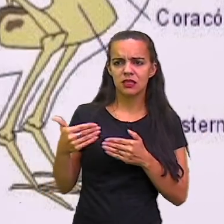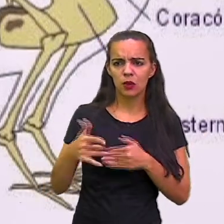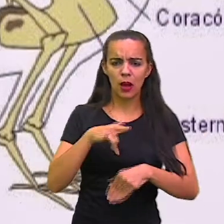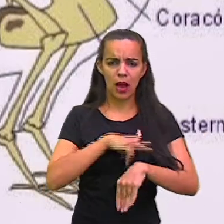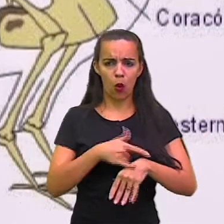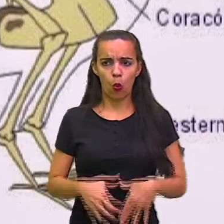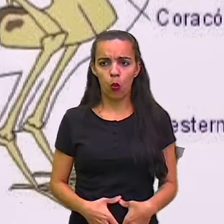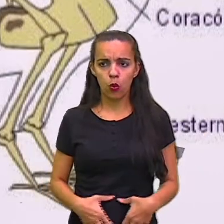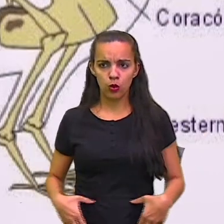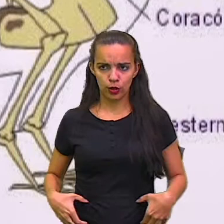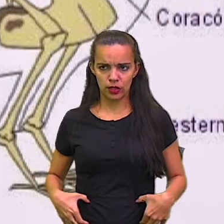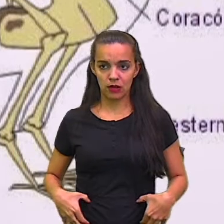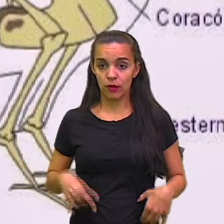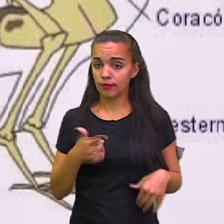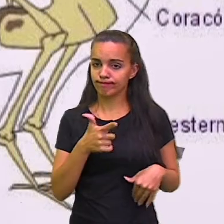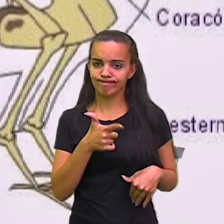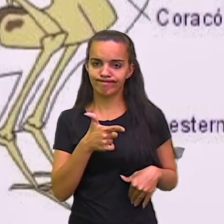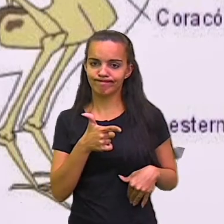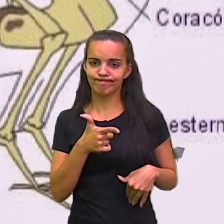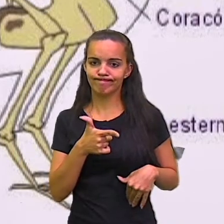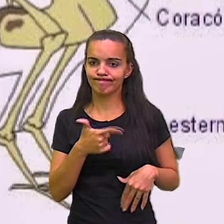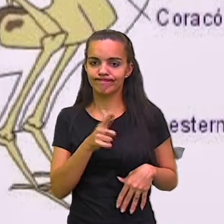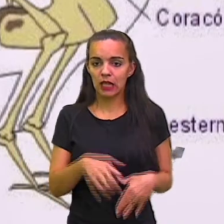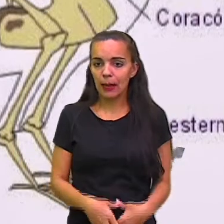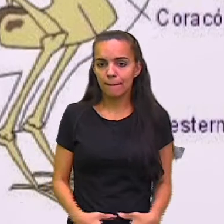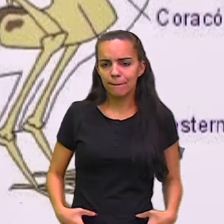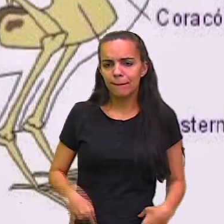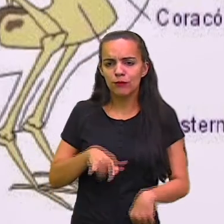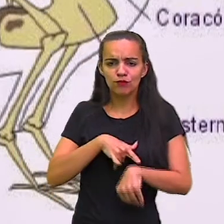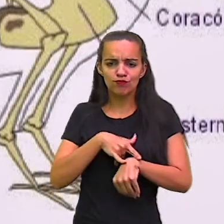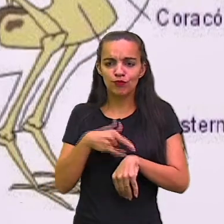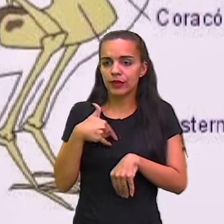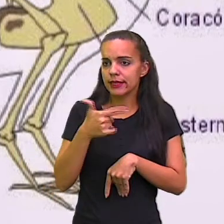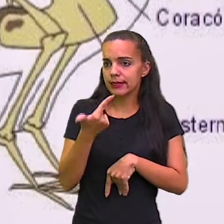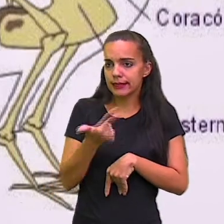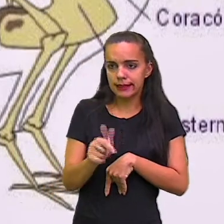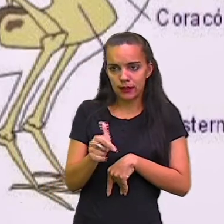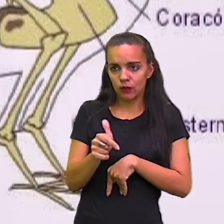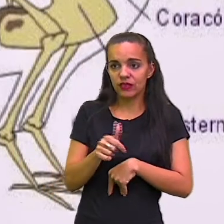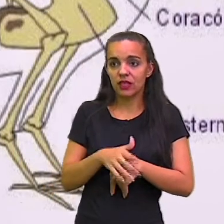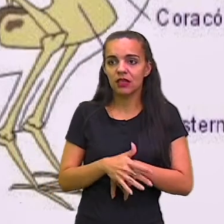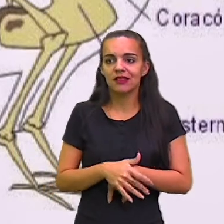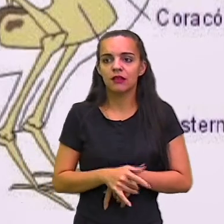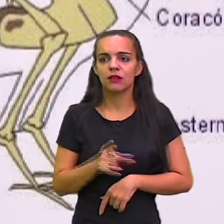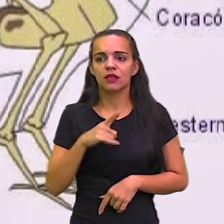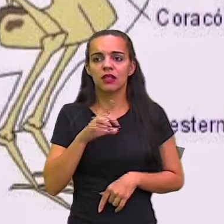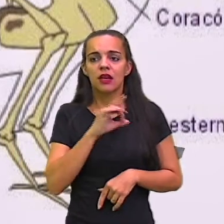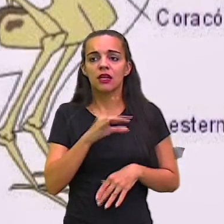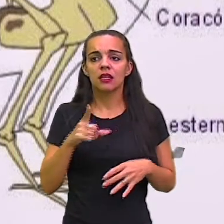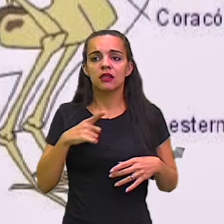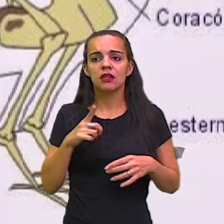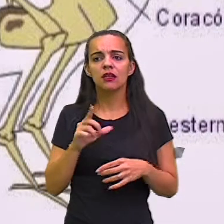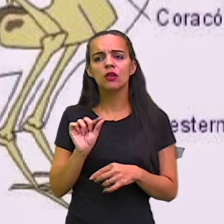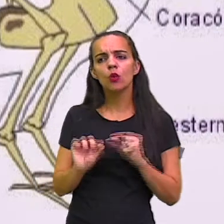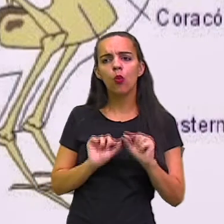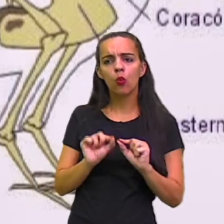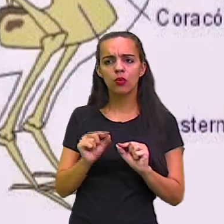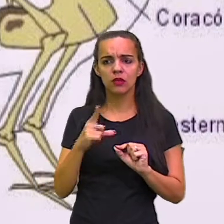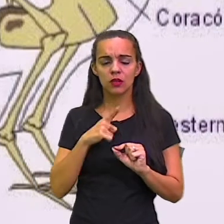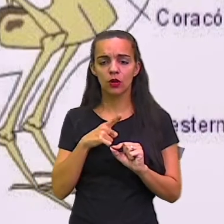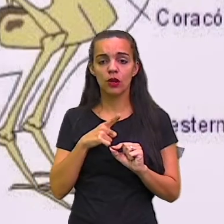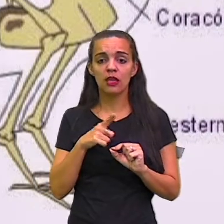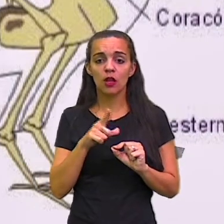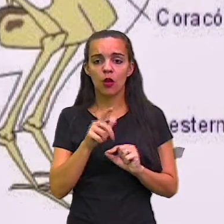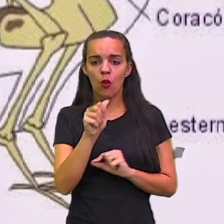não está presente nas áreas a urina é semi sólida e ela é composta pelo ácido